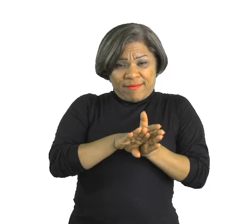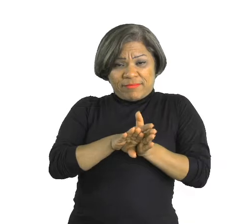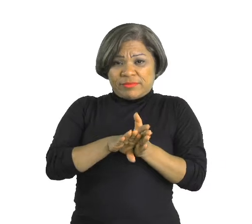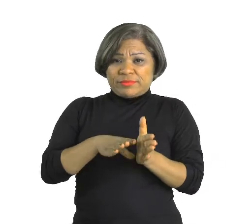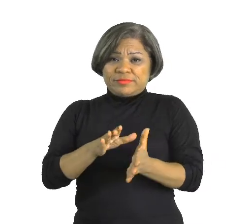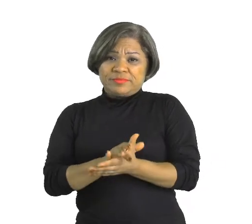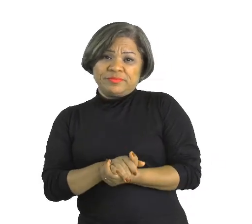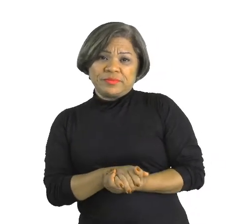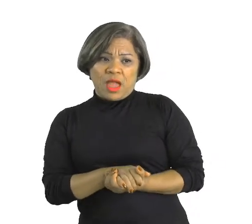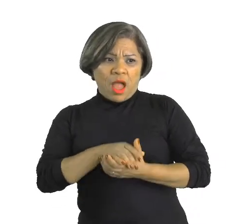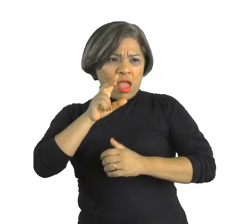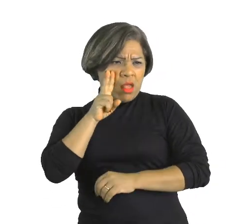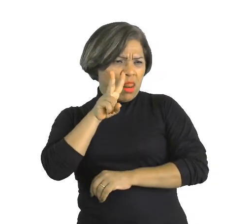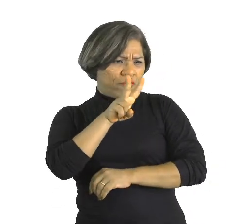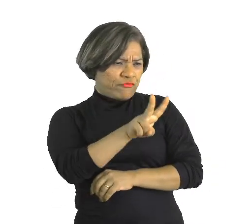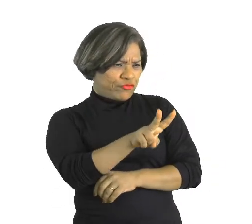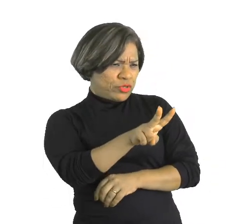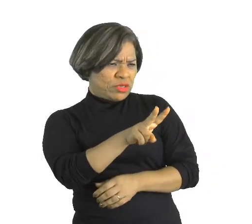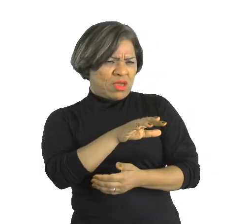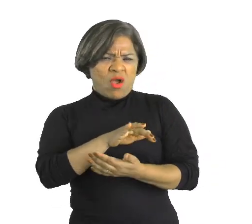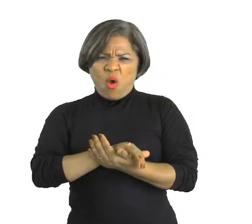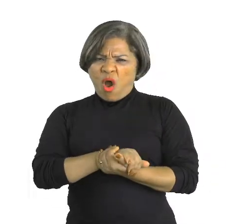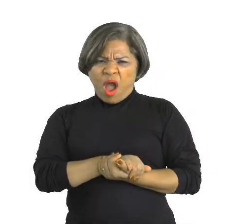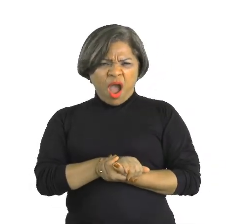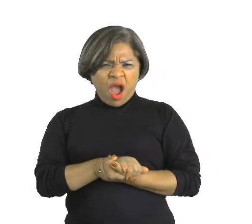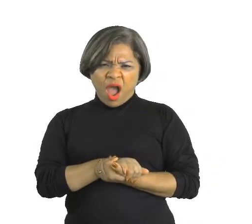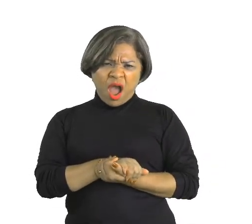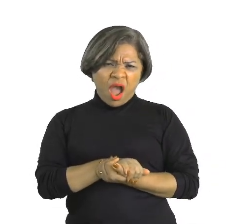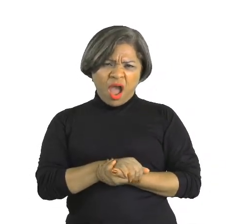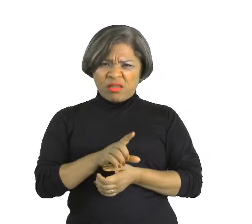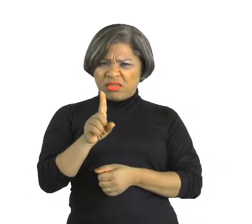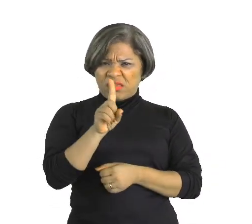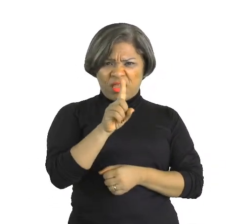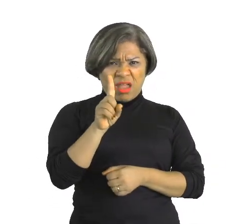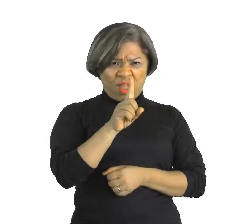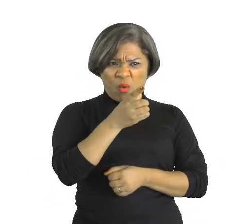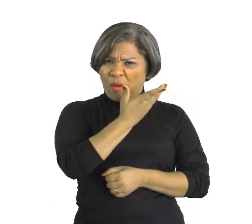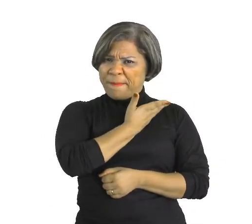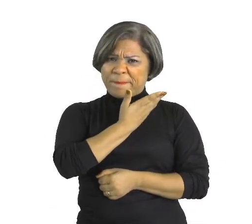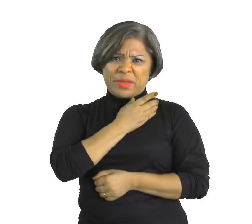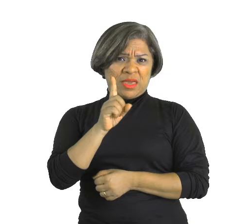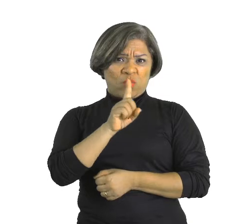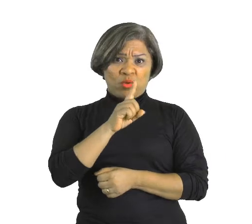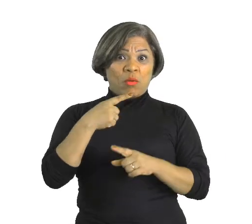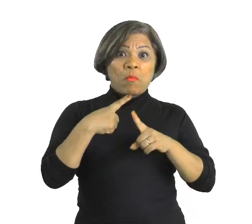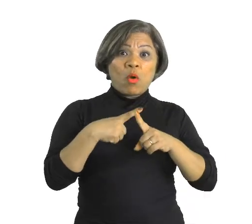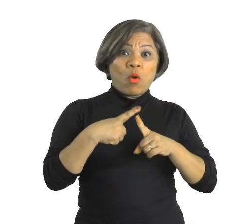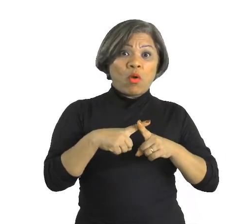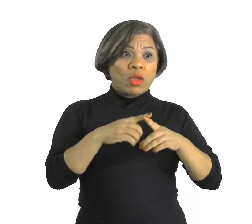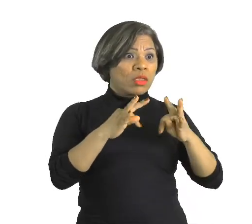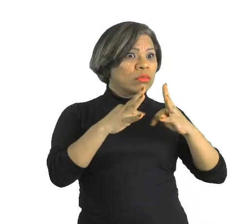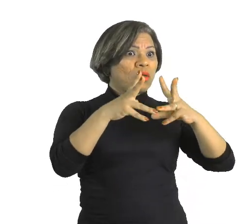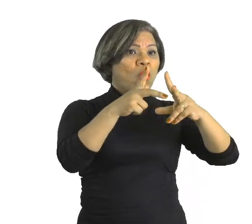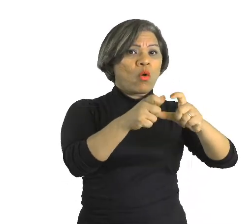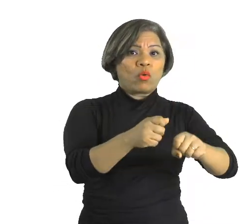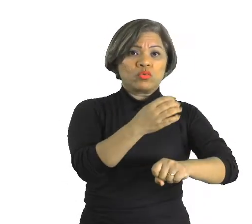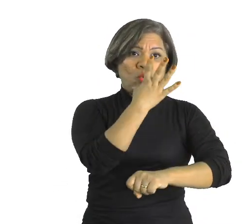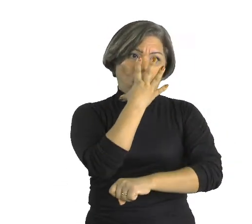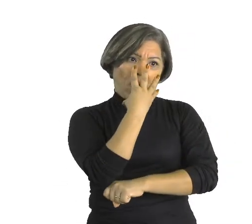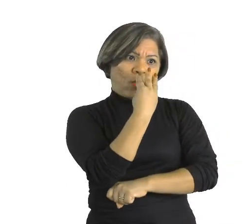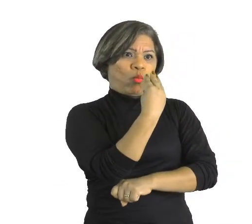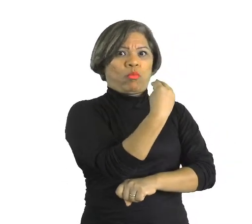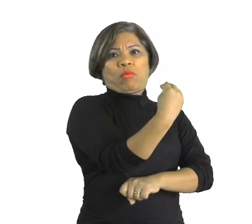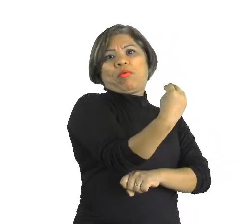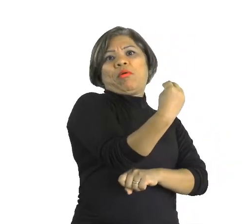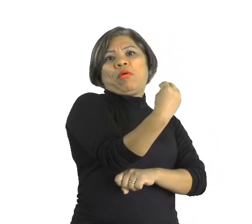pouco fabulosos. Eles eram lobos e eles não queriam comer bolo duplo de